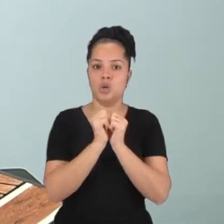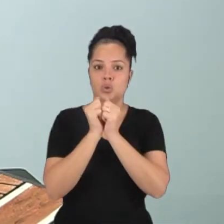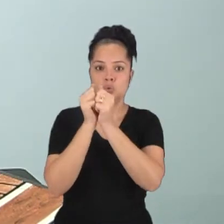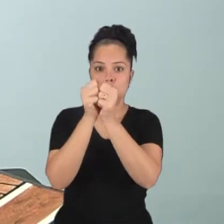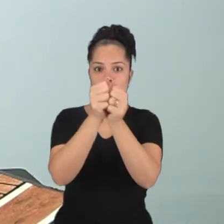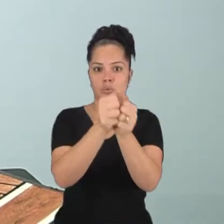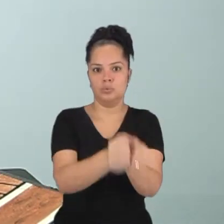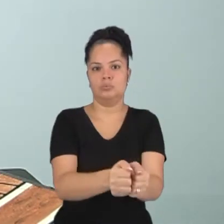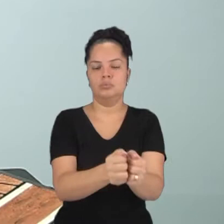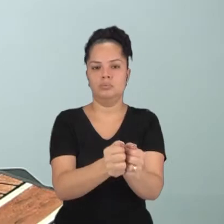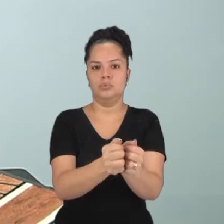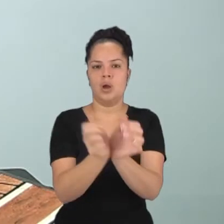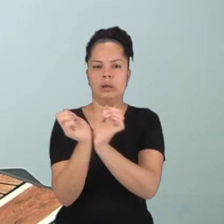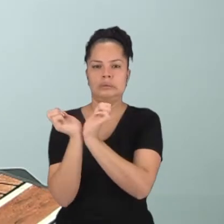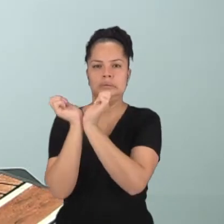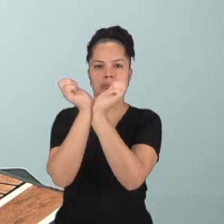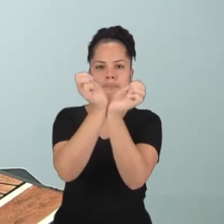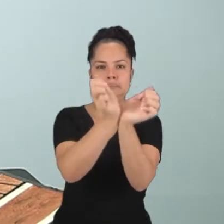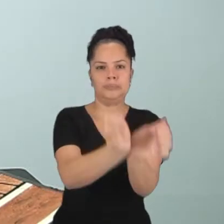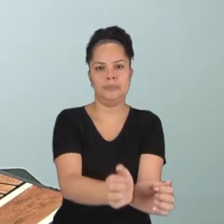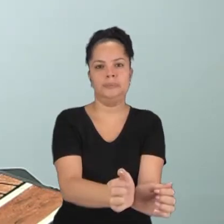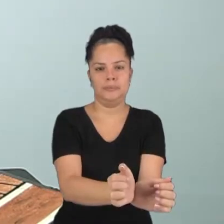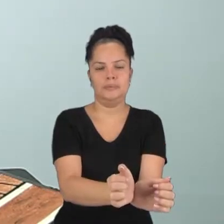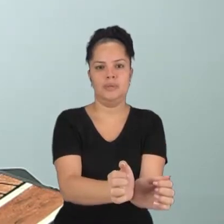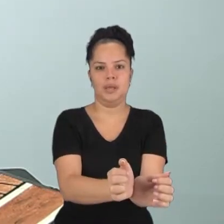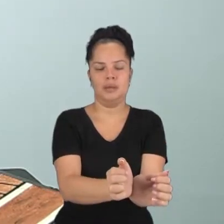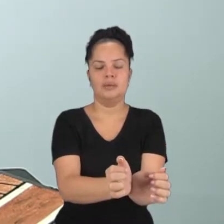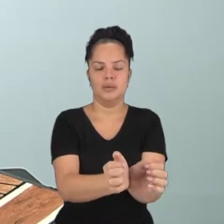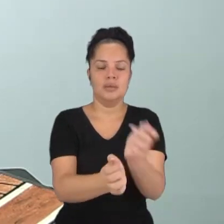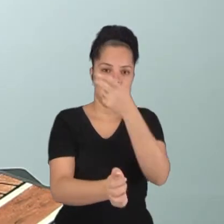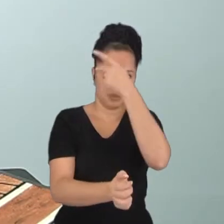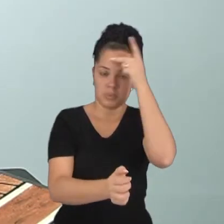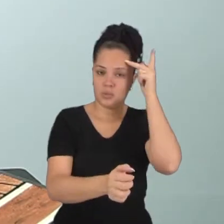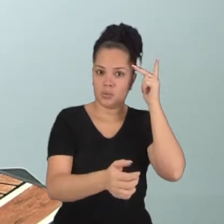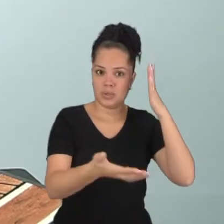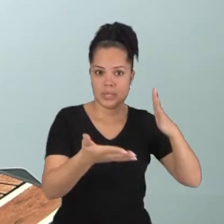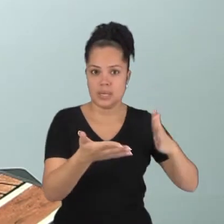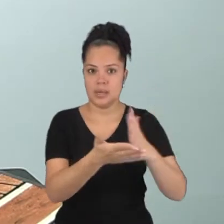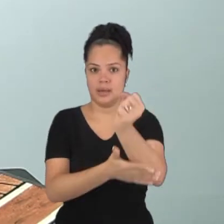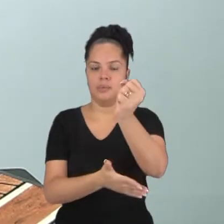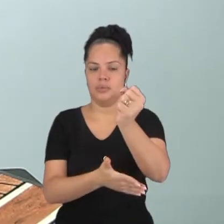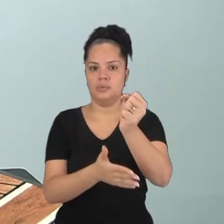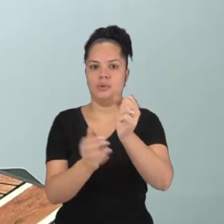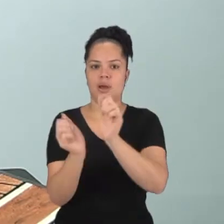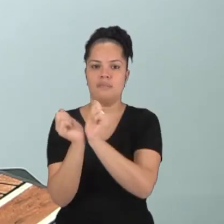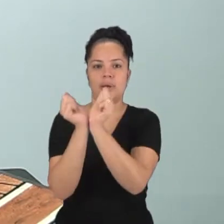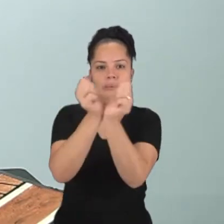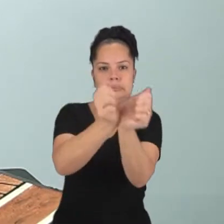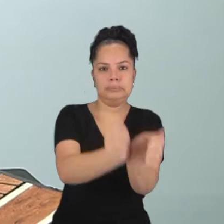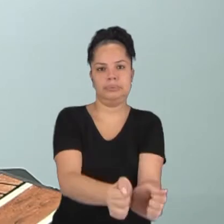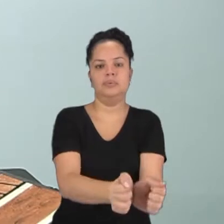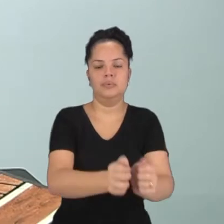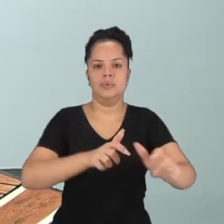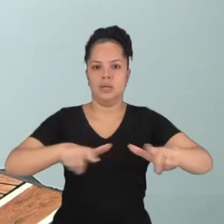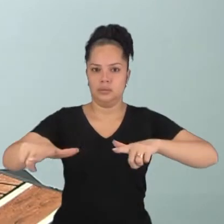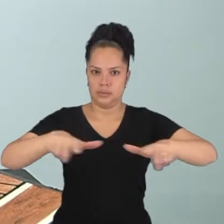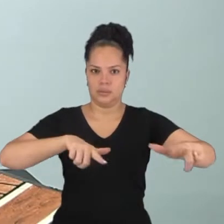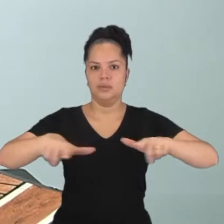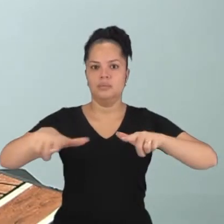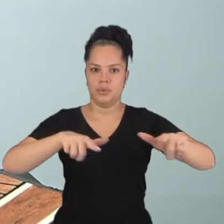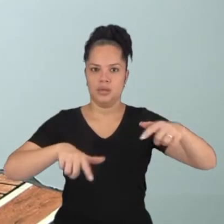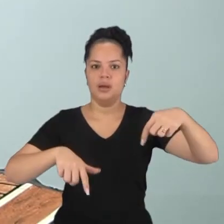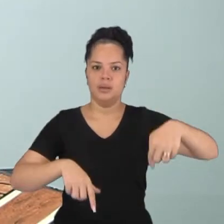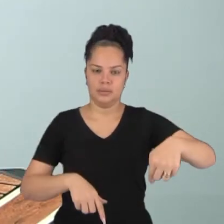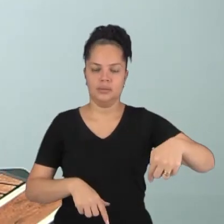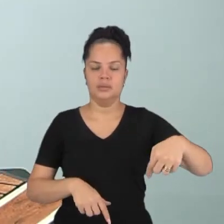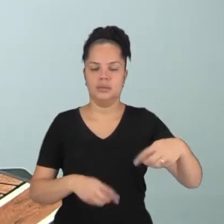trazidas forçadamente, foram capturadas, né, para vir trabalhar aqui no Brasil na condição de